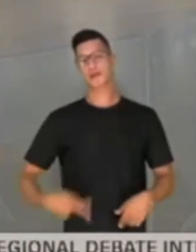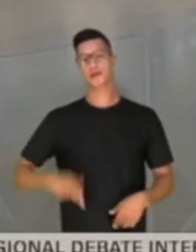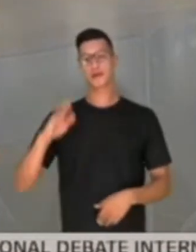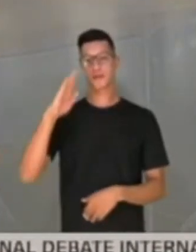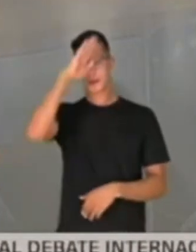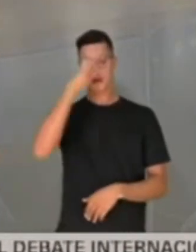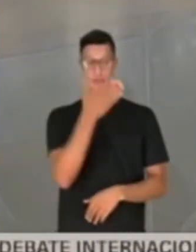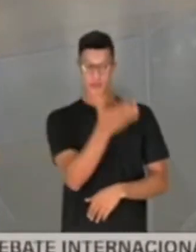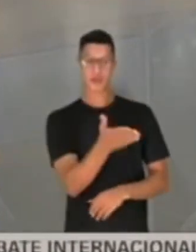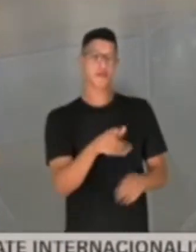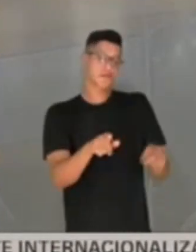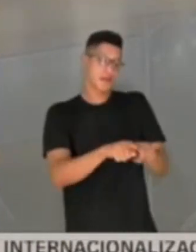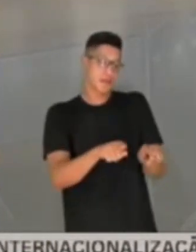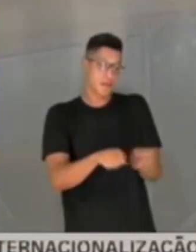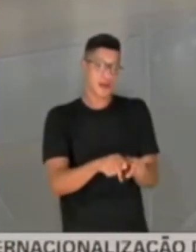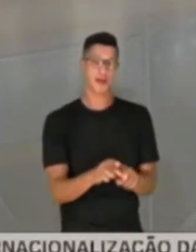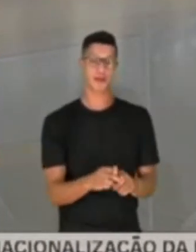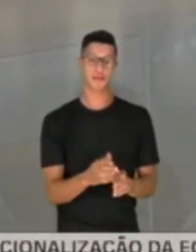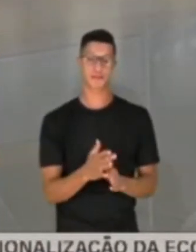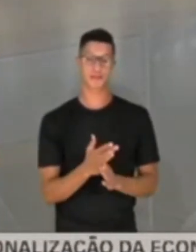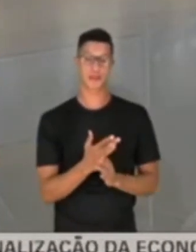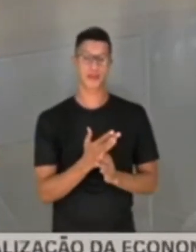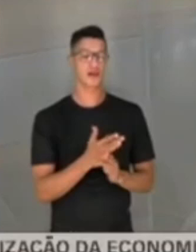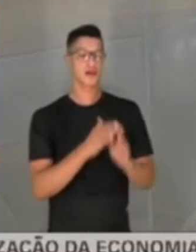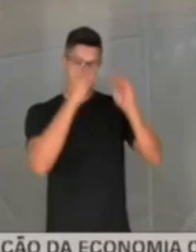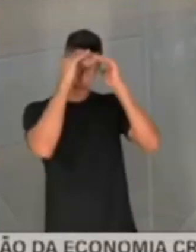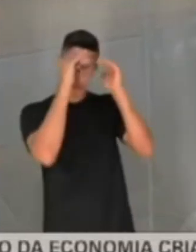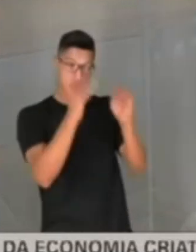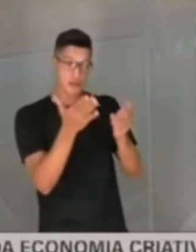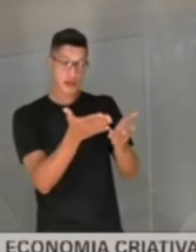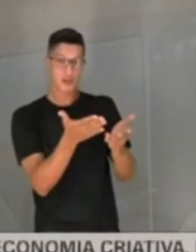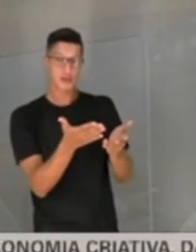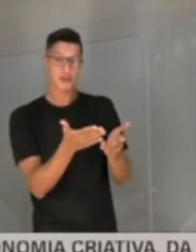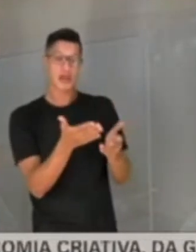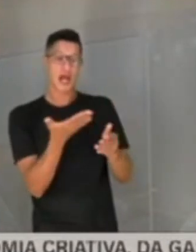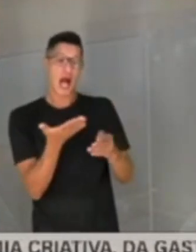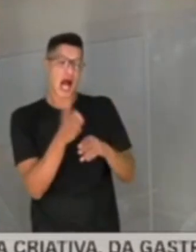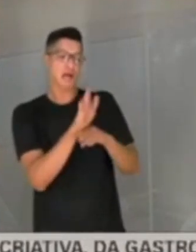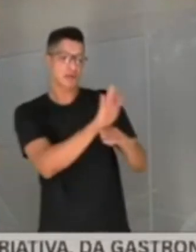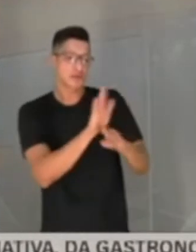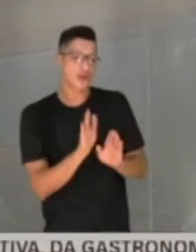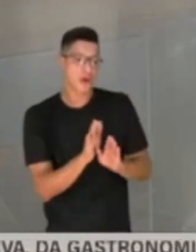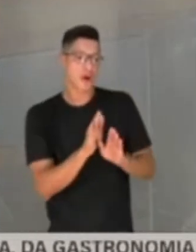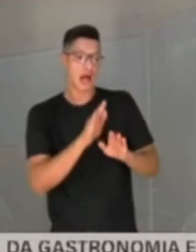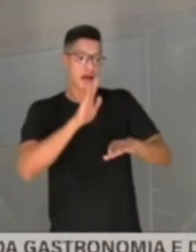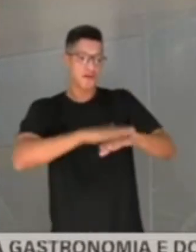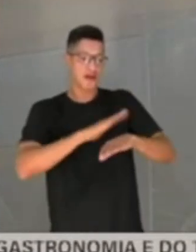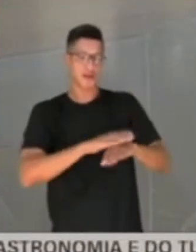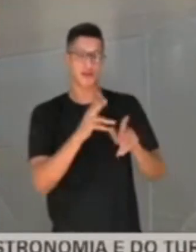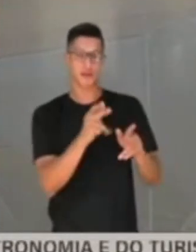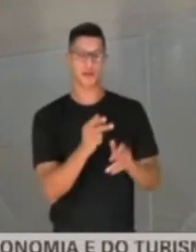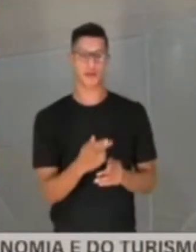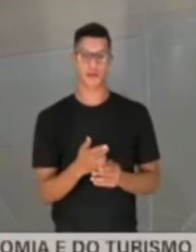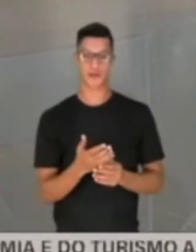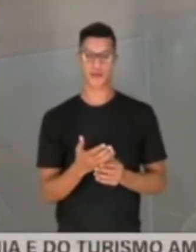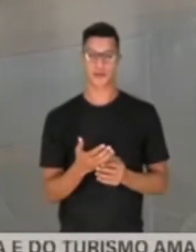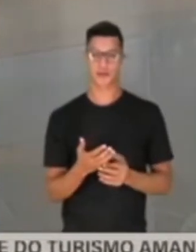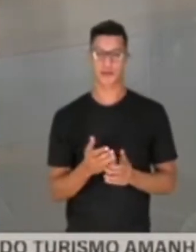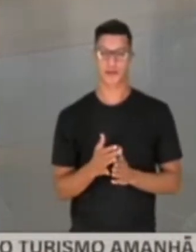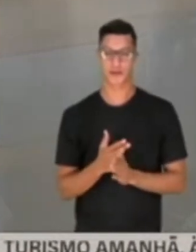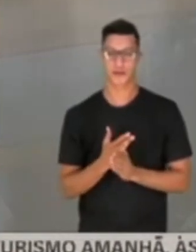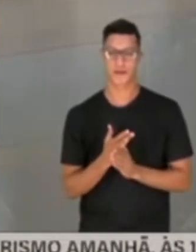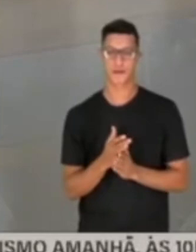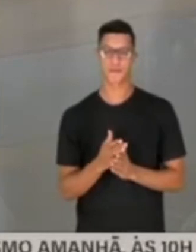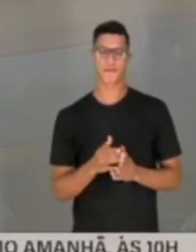que o senhor, lamentavelmente, com todo respeito, ajudou a cometer. Só para comunicar que não está ficando depois, sem sono, não, tá?